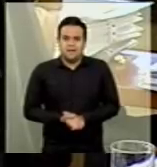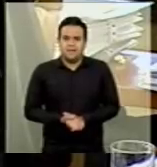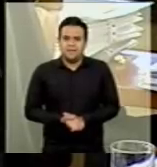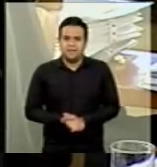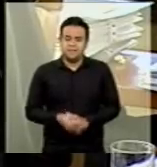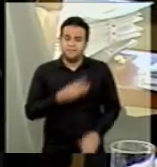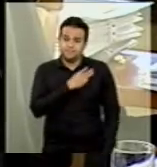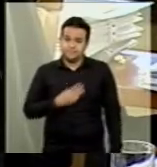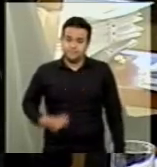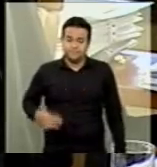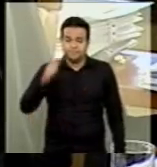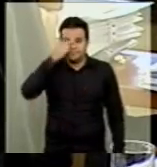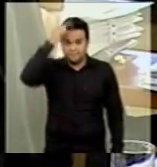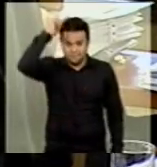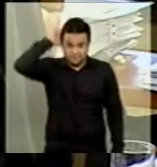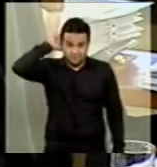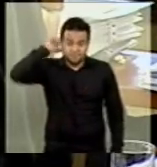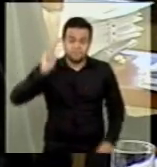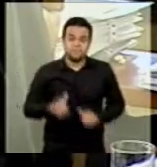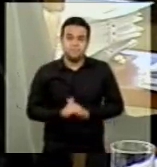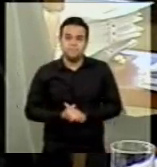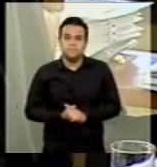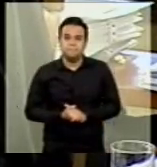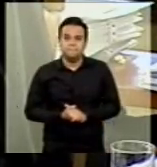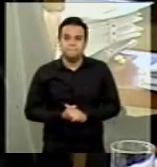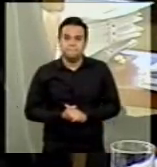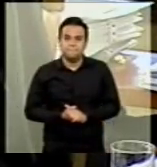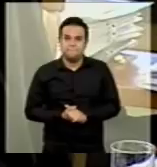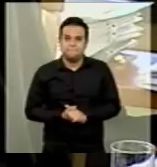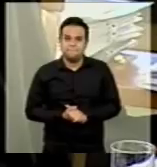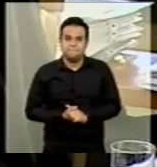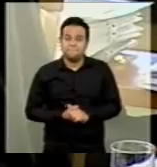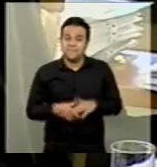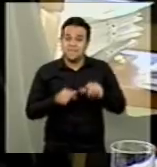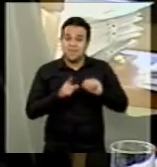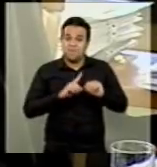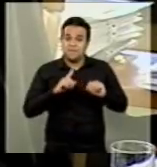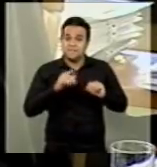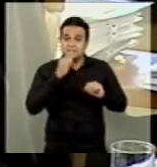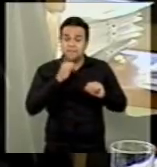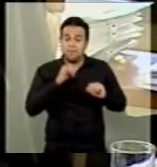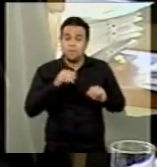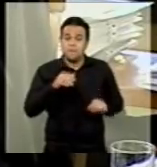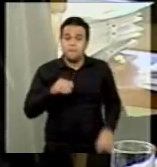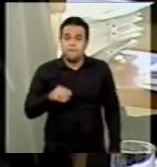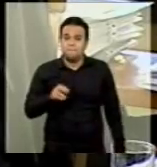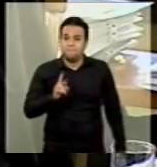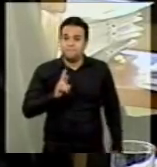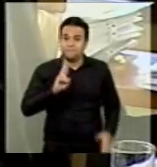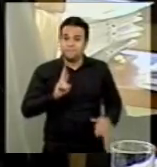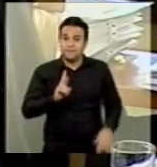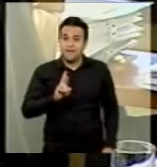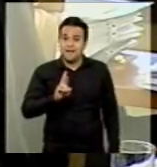de Moraes, ele não faz o marco da relação com a função do mandato, ele faz um marco na leitura da